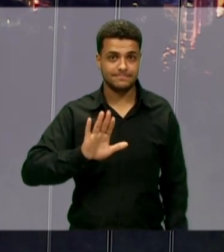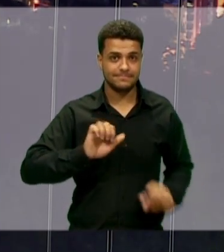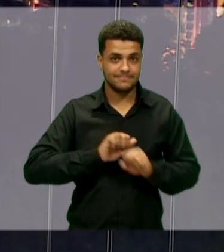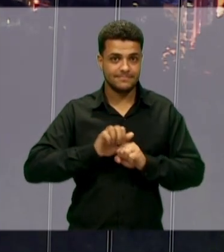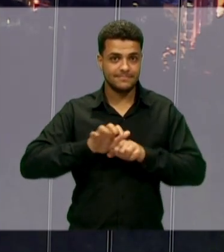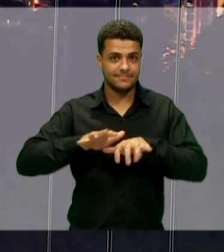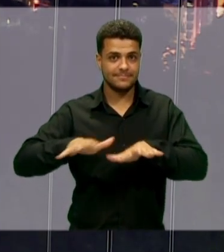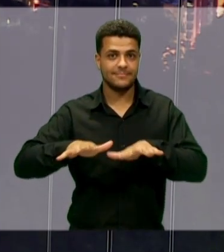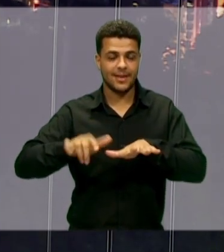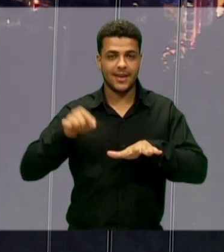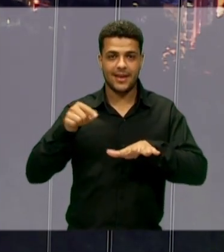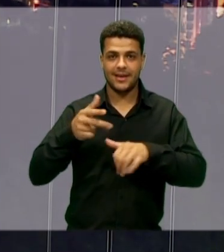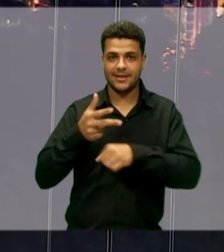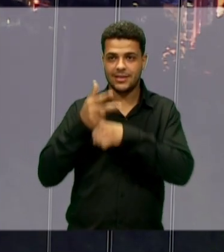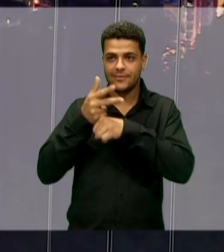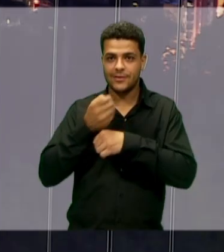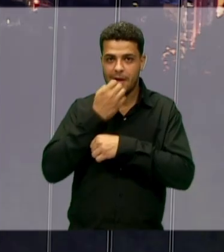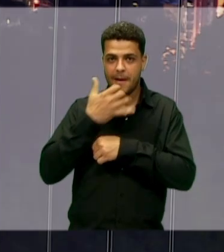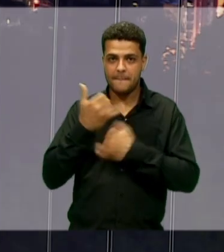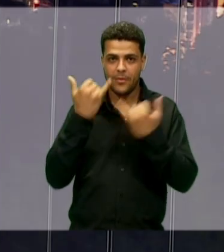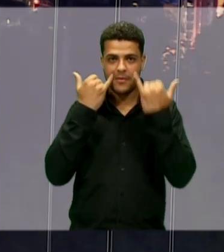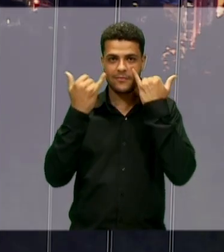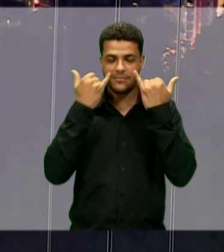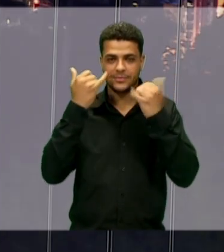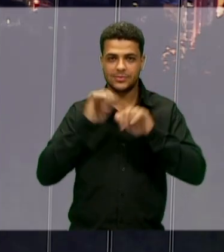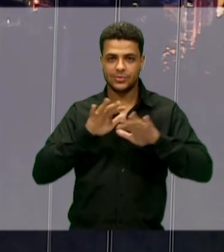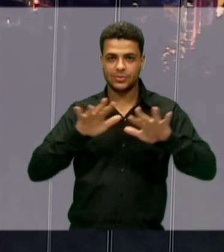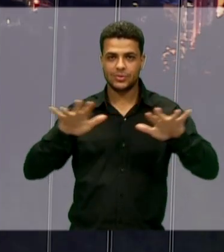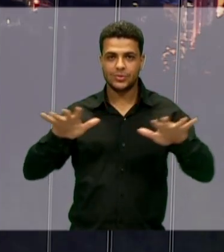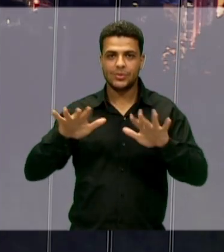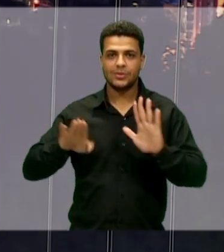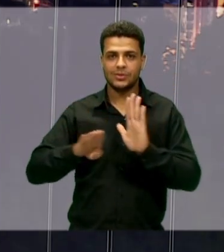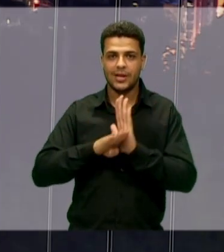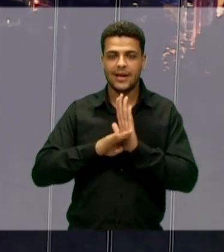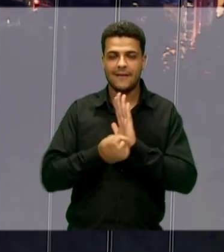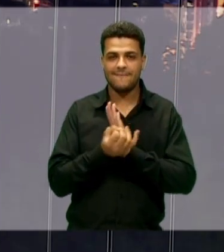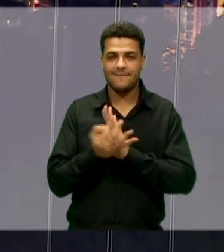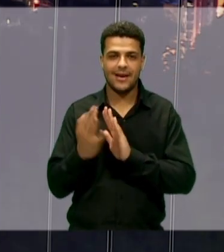compartilhe esse vídeo, faça essa boa informação chegar a mais